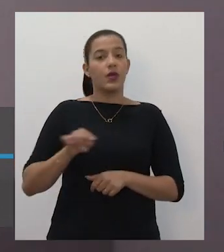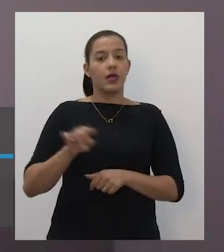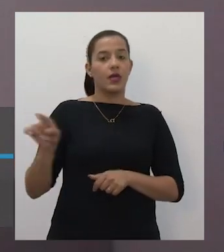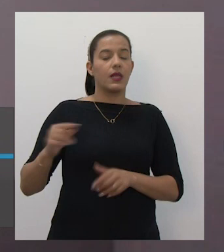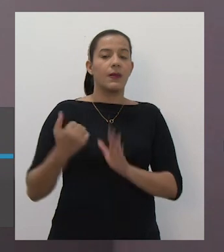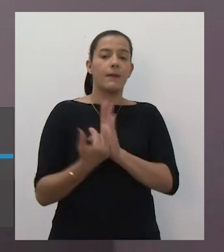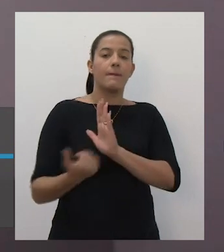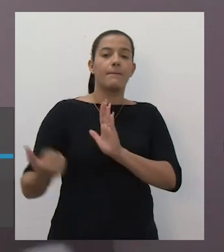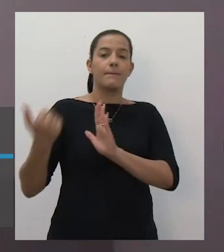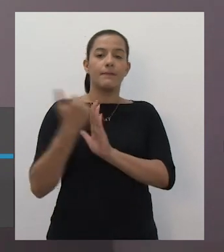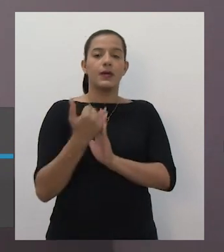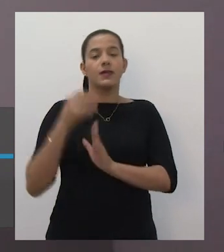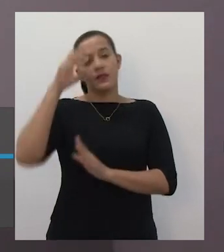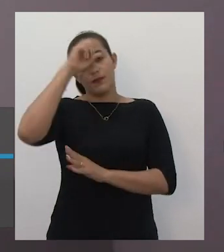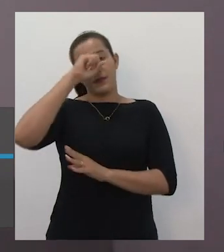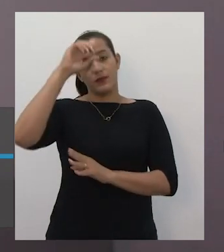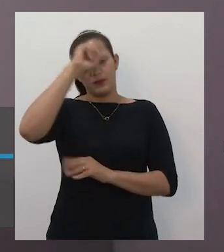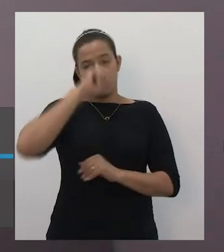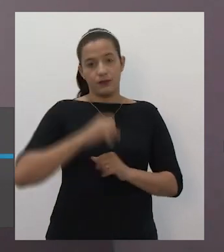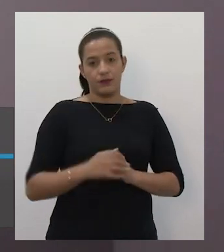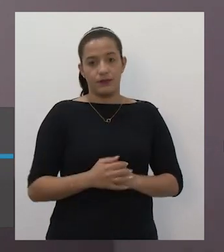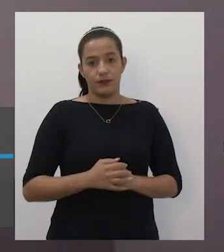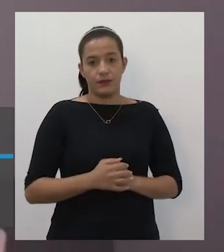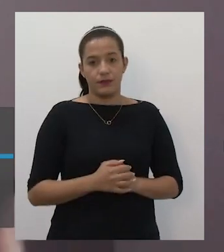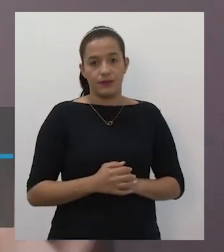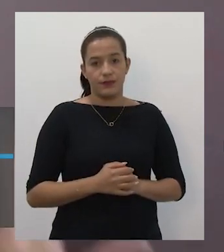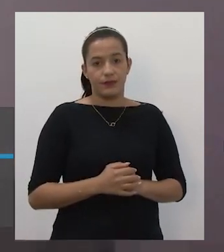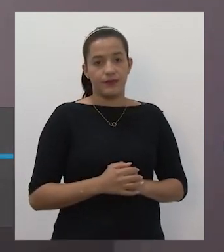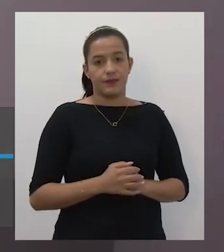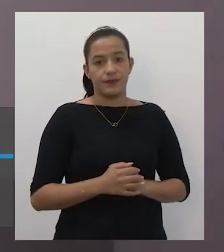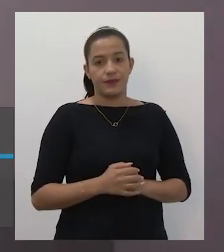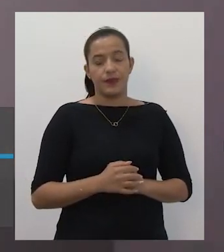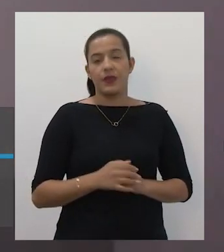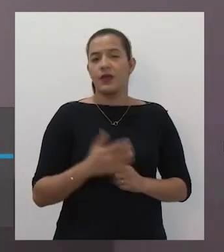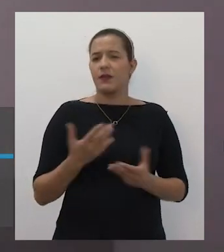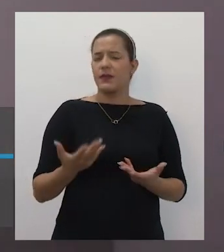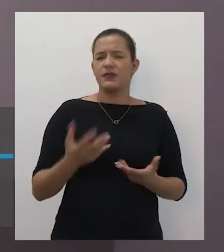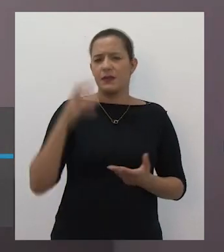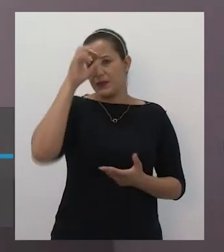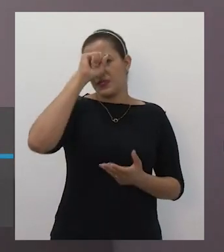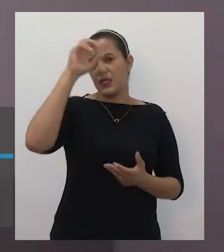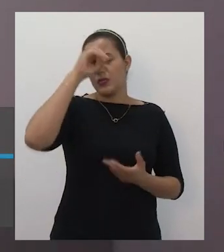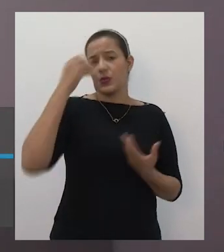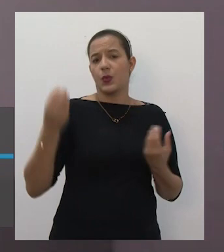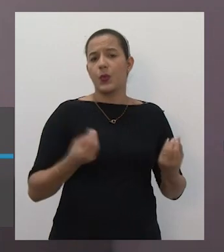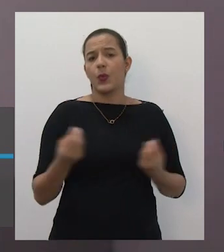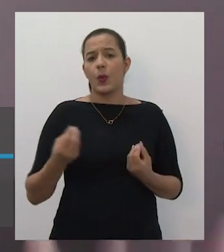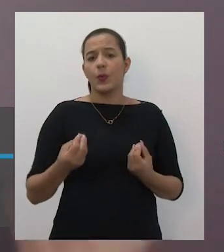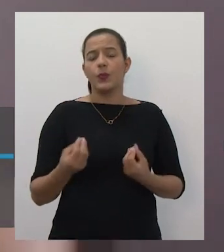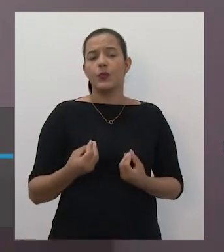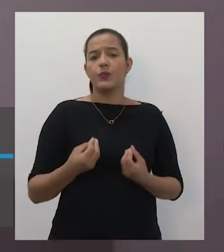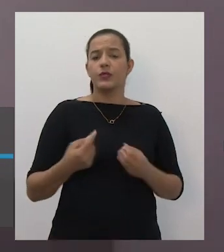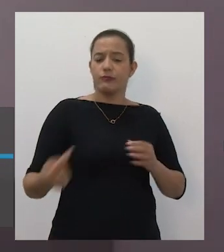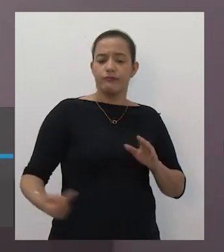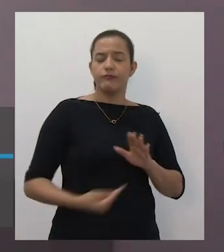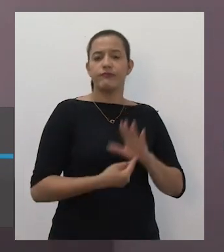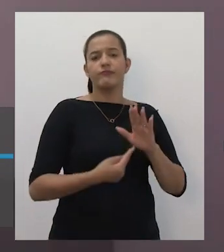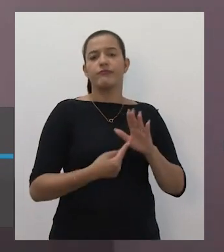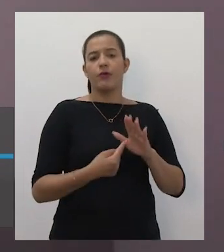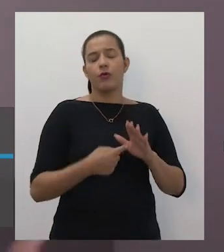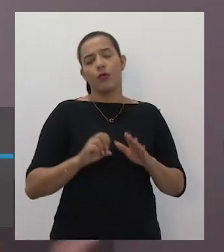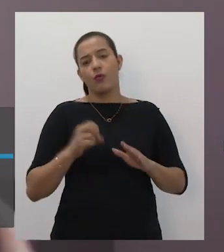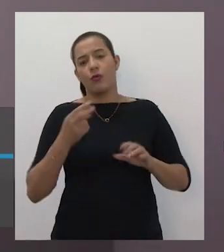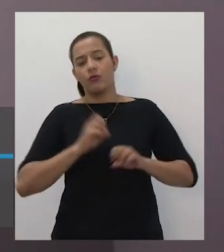mais aprendizagens muito mais significativas. Então, quando a gente tem